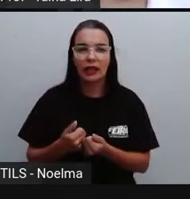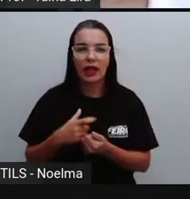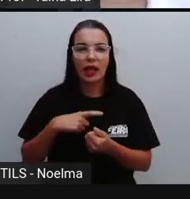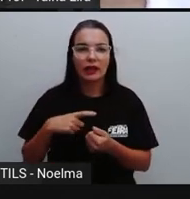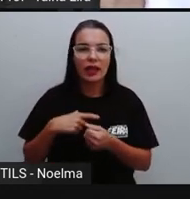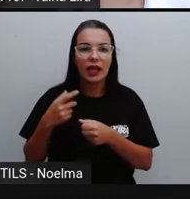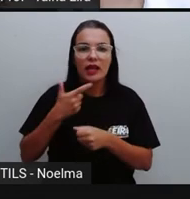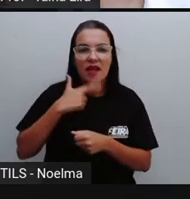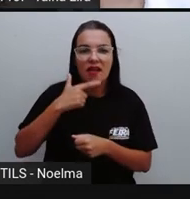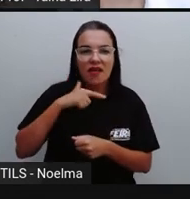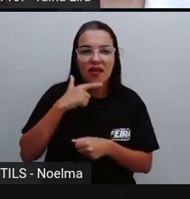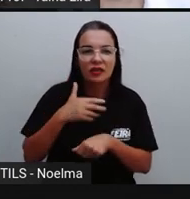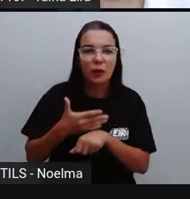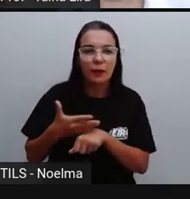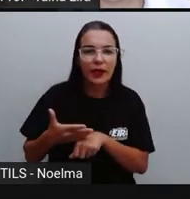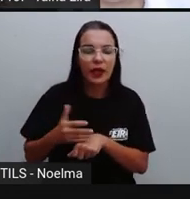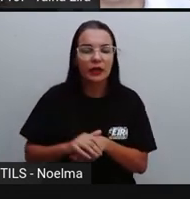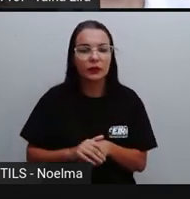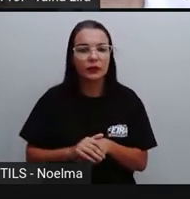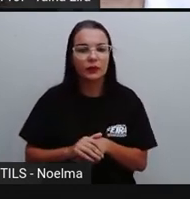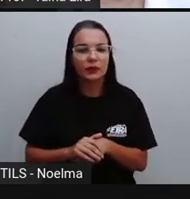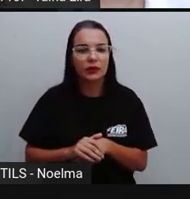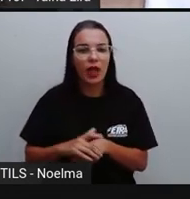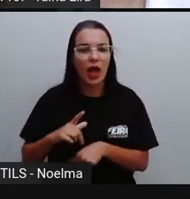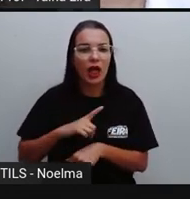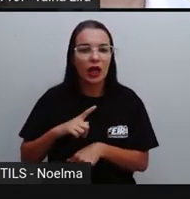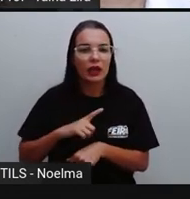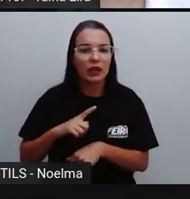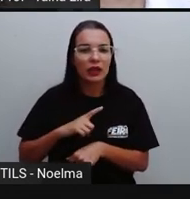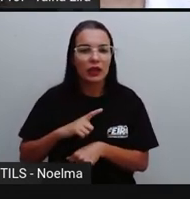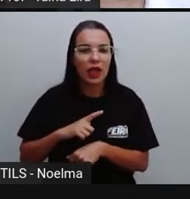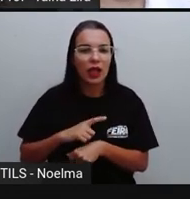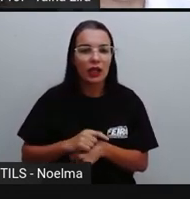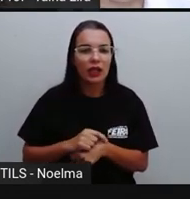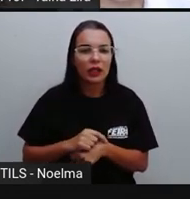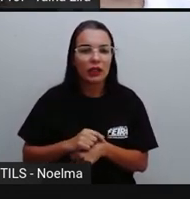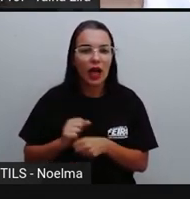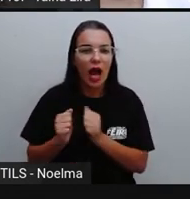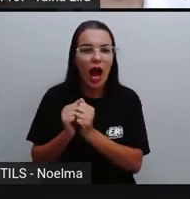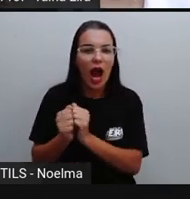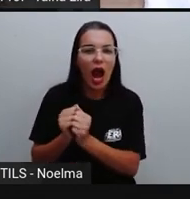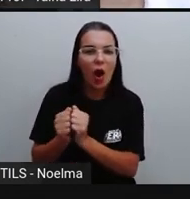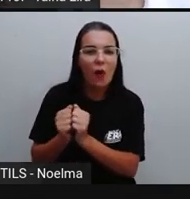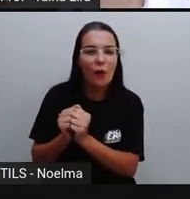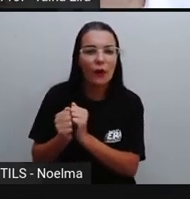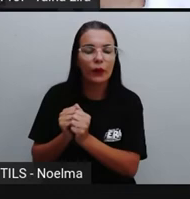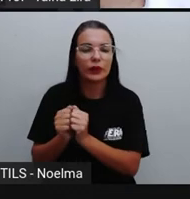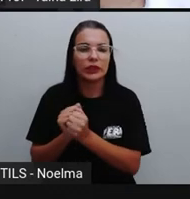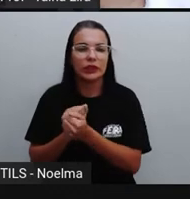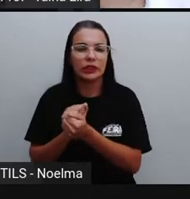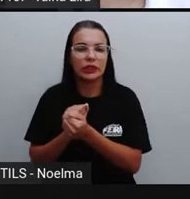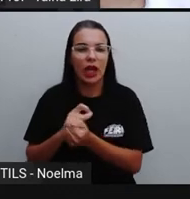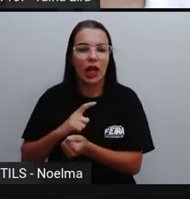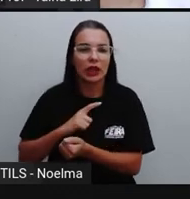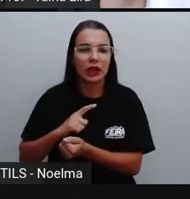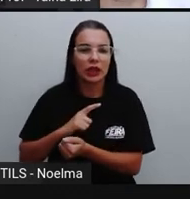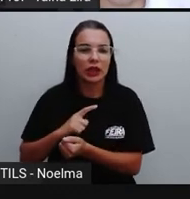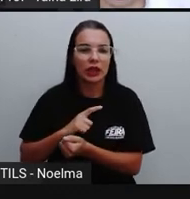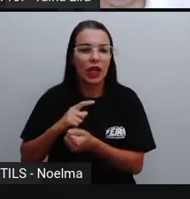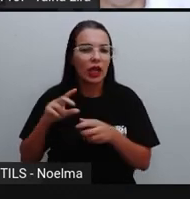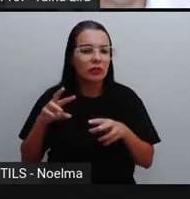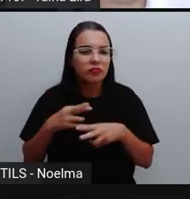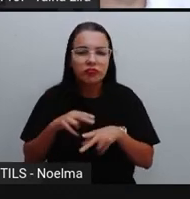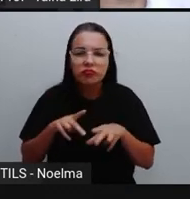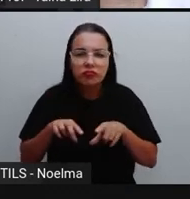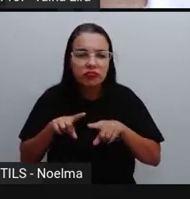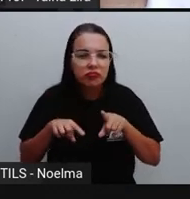queijo branco, a gente tem ali, ó, arroz integral. A gente tem várias